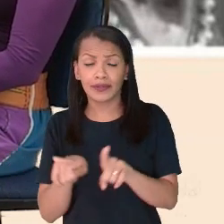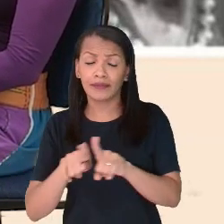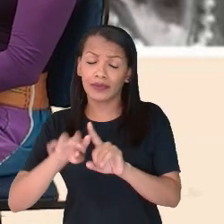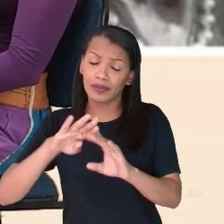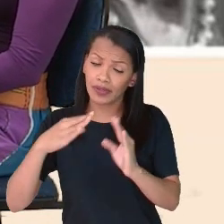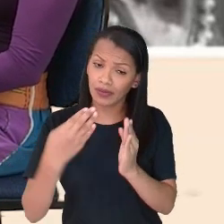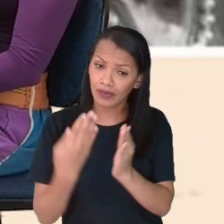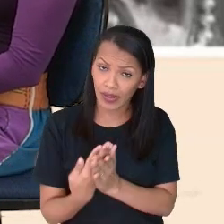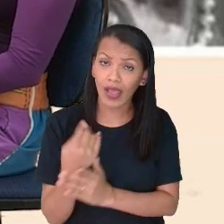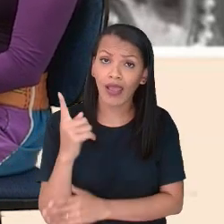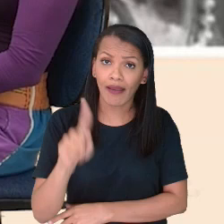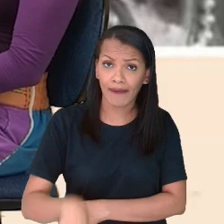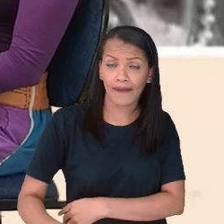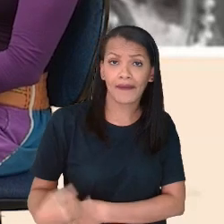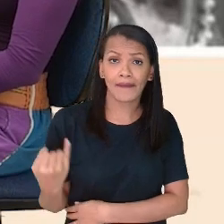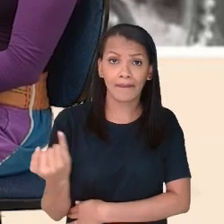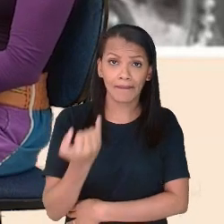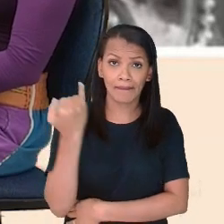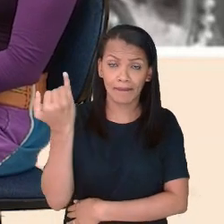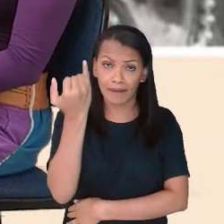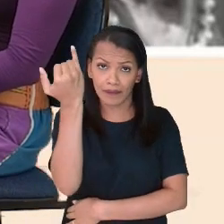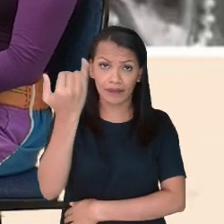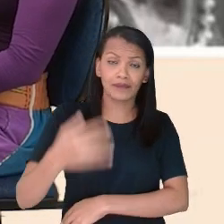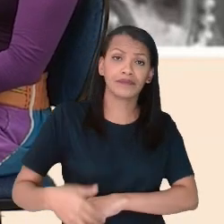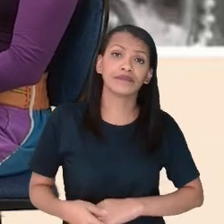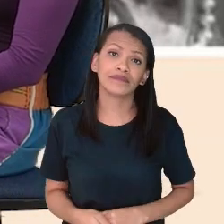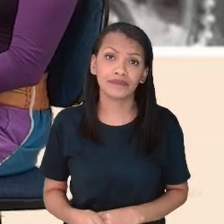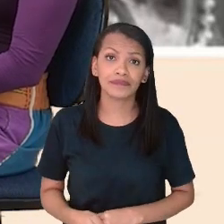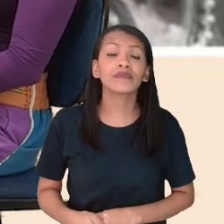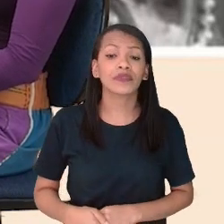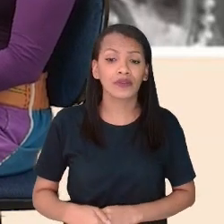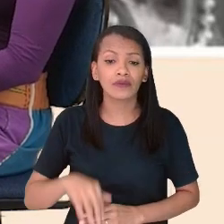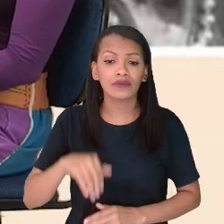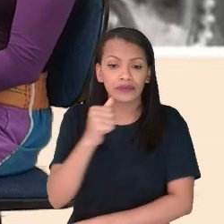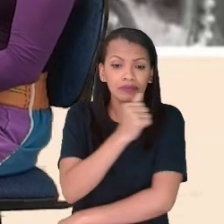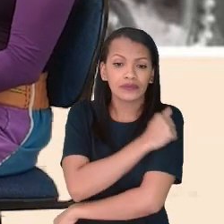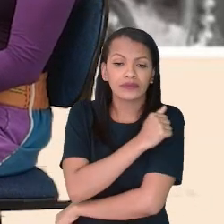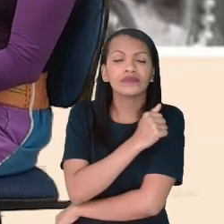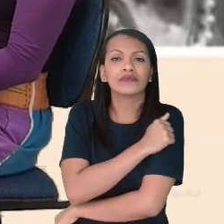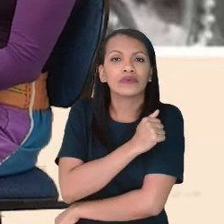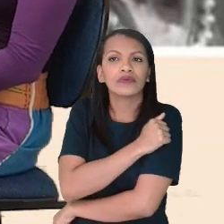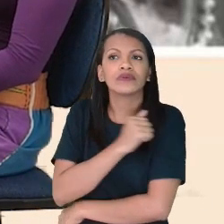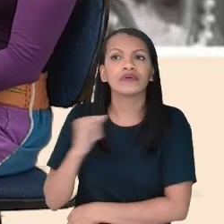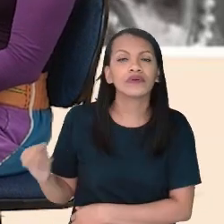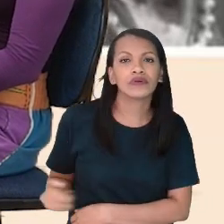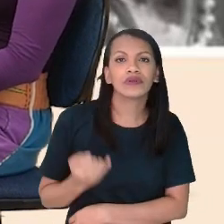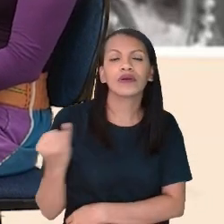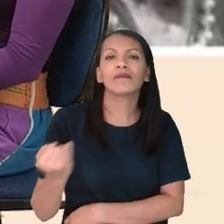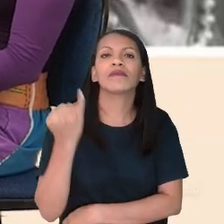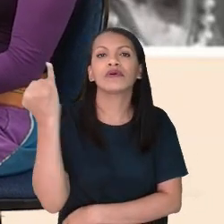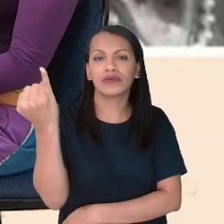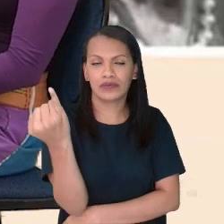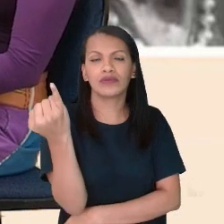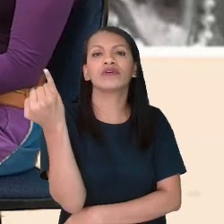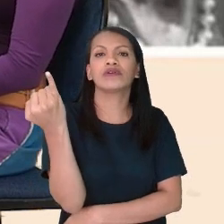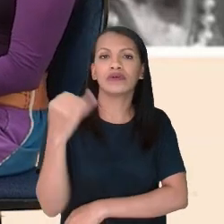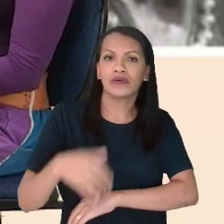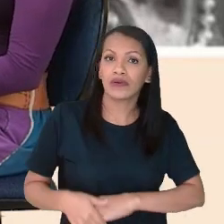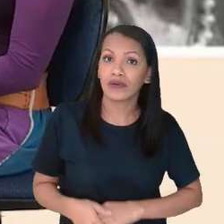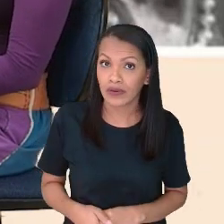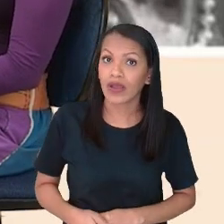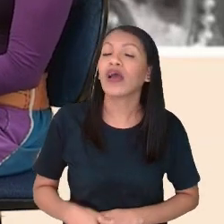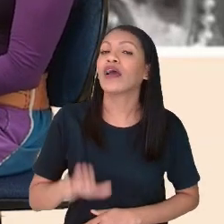né, é importante a mobilização de trabalhar com esses alunos, a importância de trazer para perto